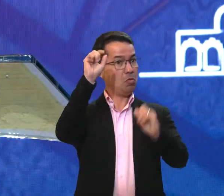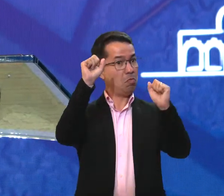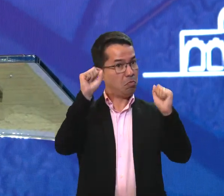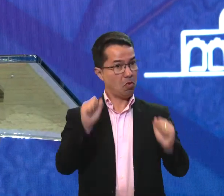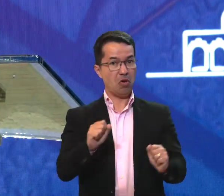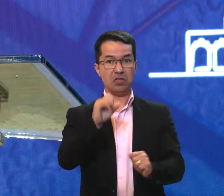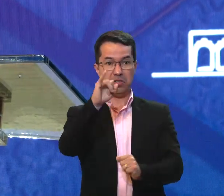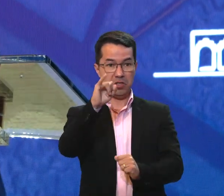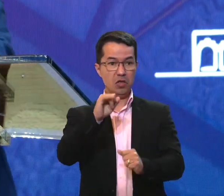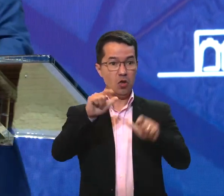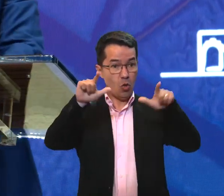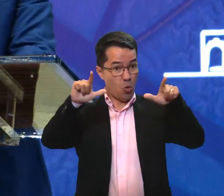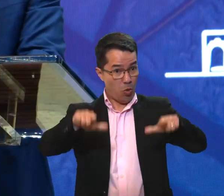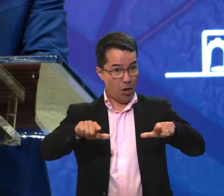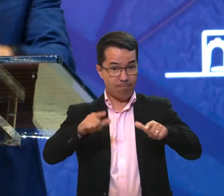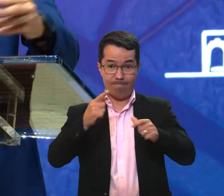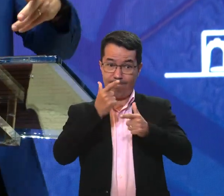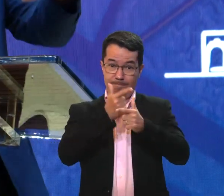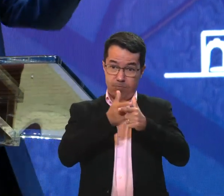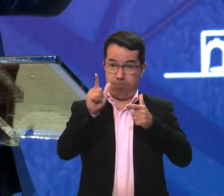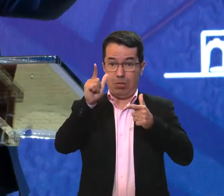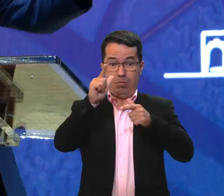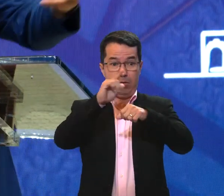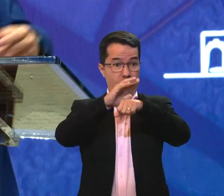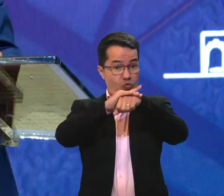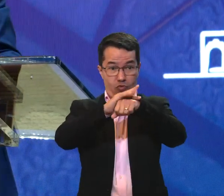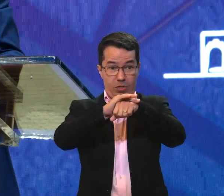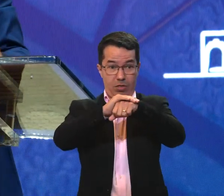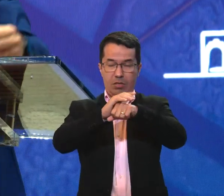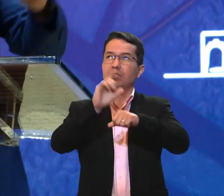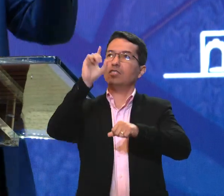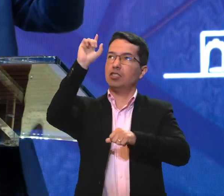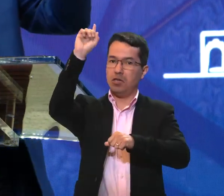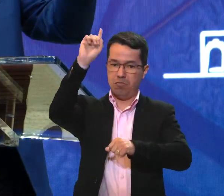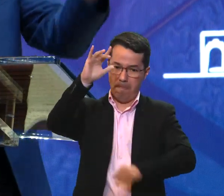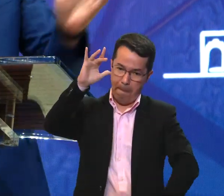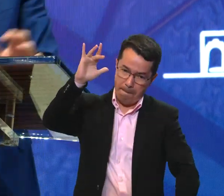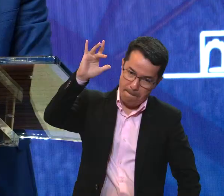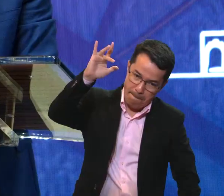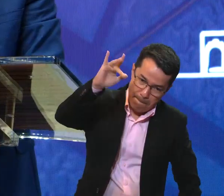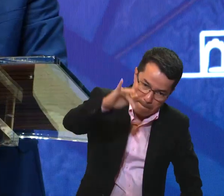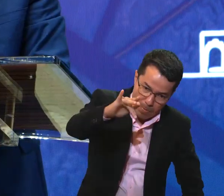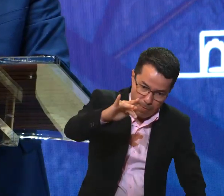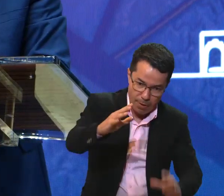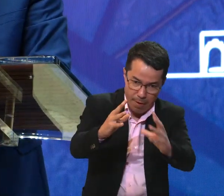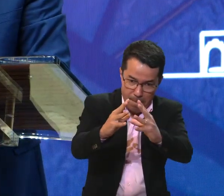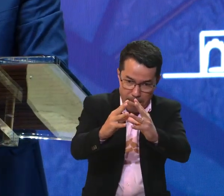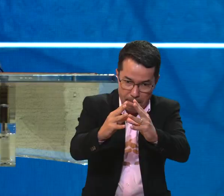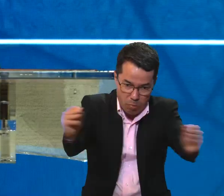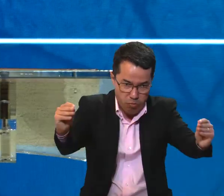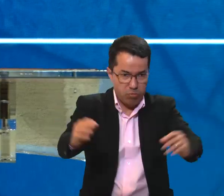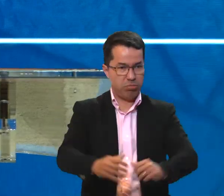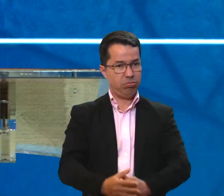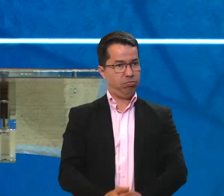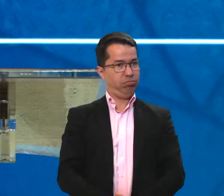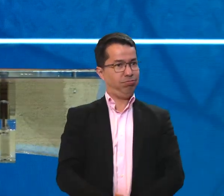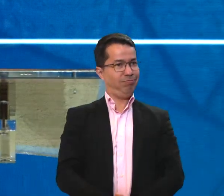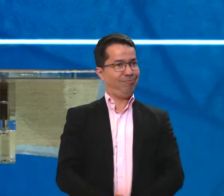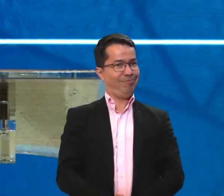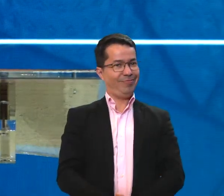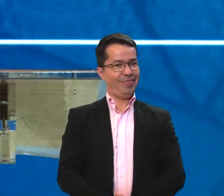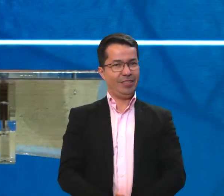versículo 14 vai dizer: eu curarei ou sararei a terra. A